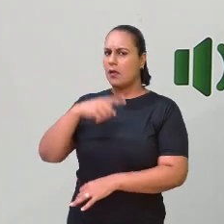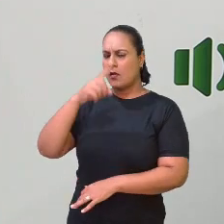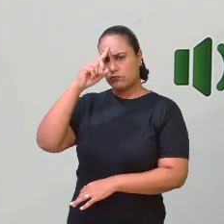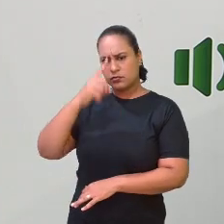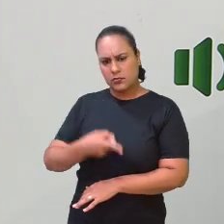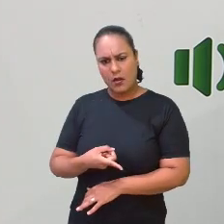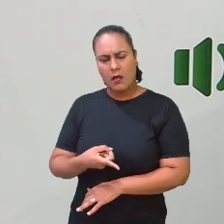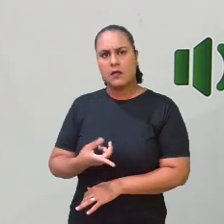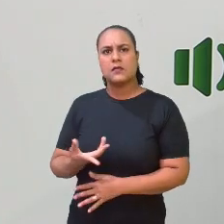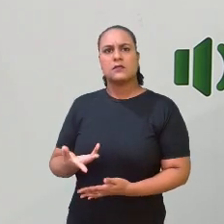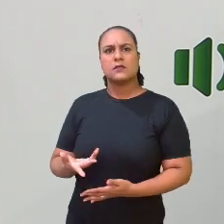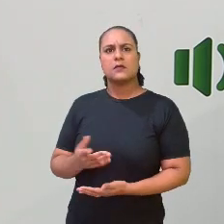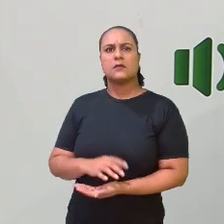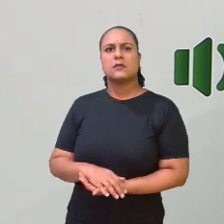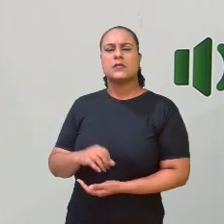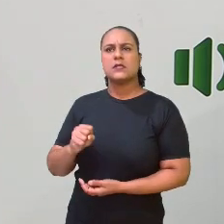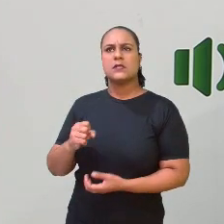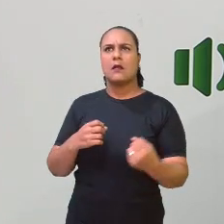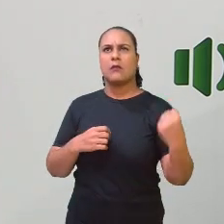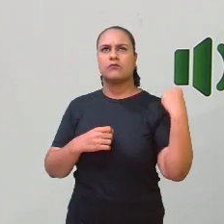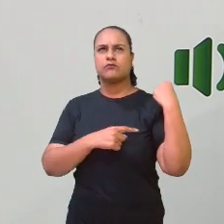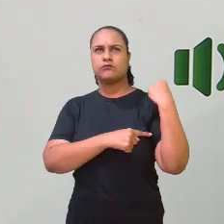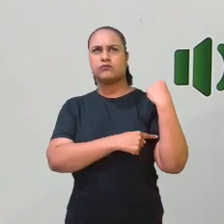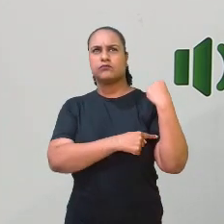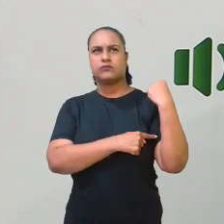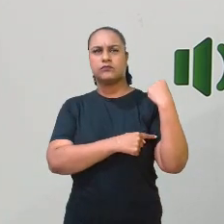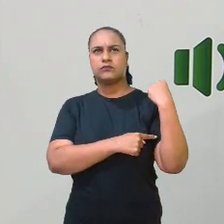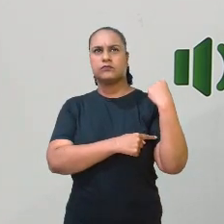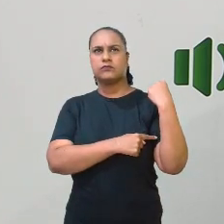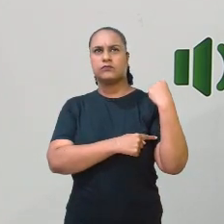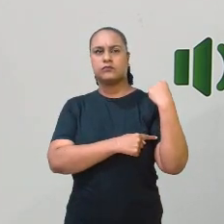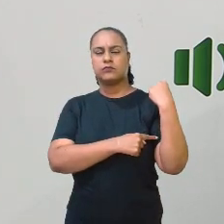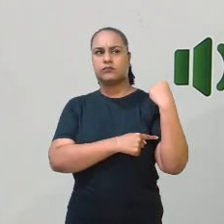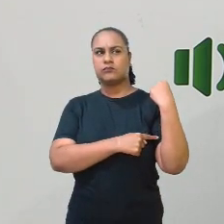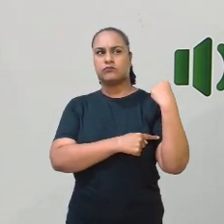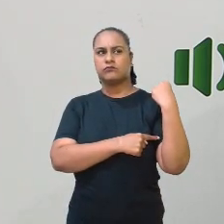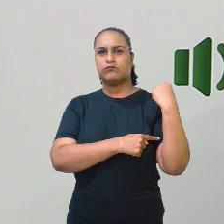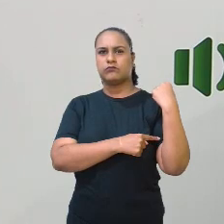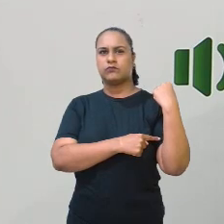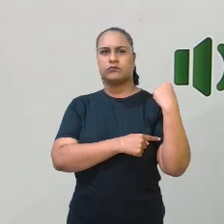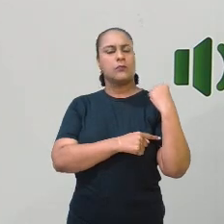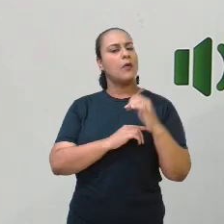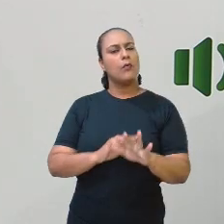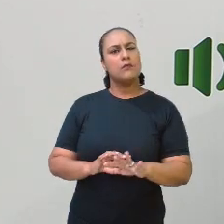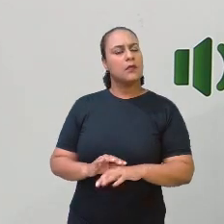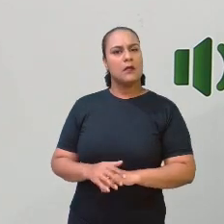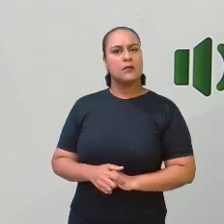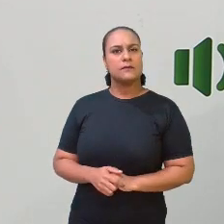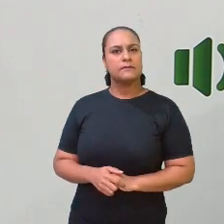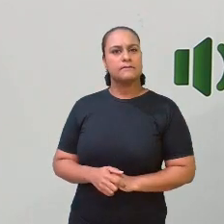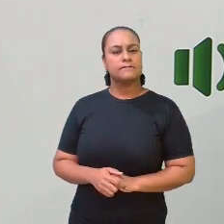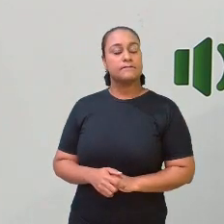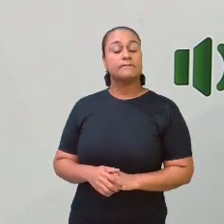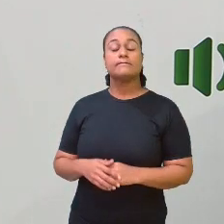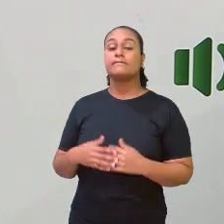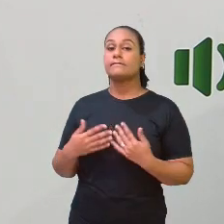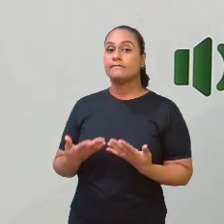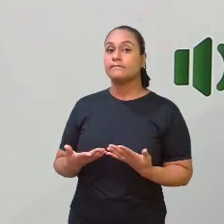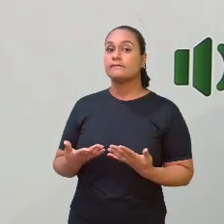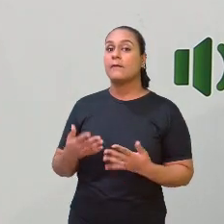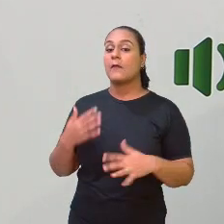eu contraio o meu bíceps, o meu músculo aqui do meu braço ou não. Isso se